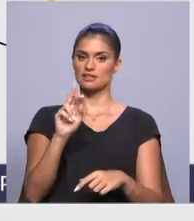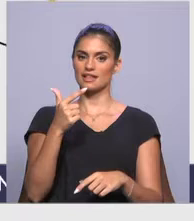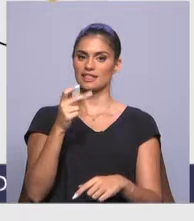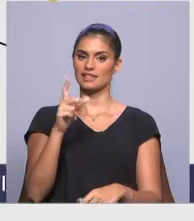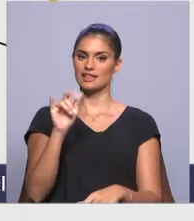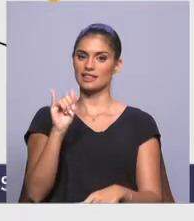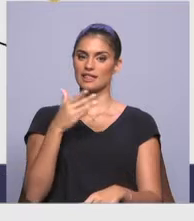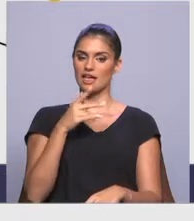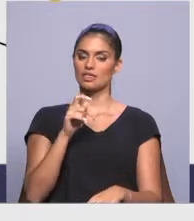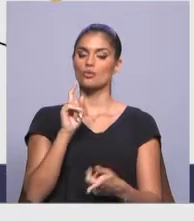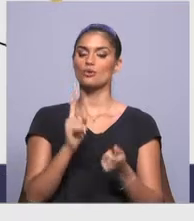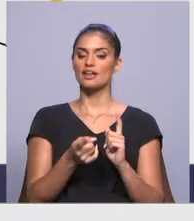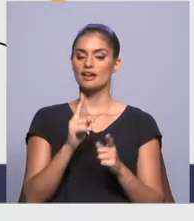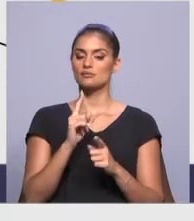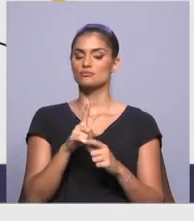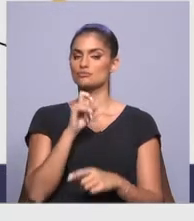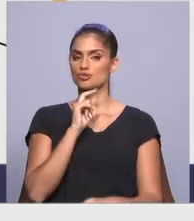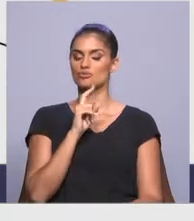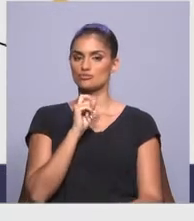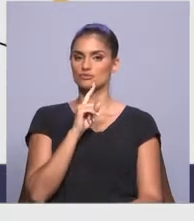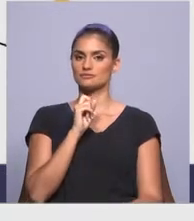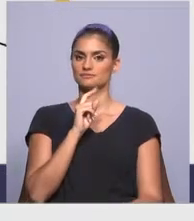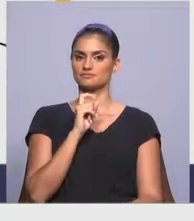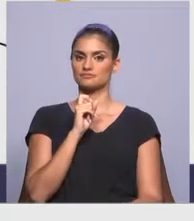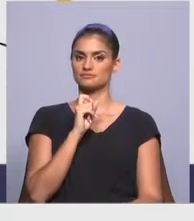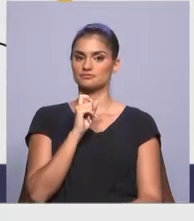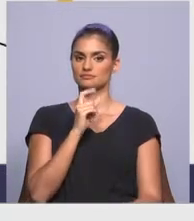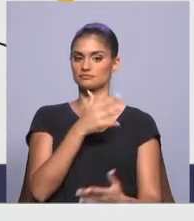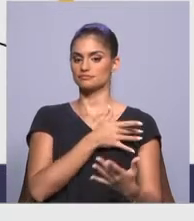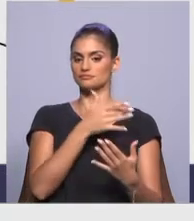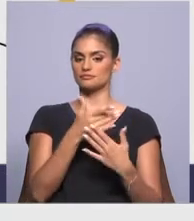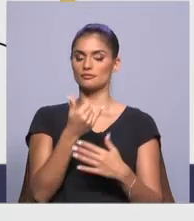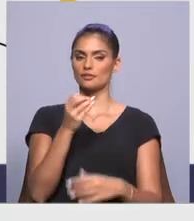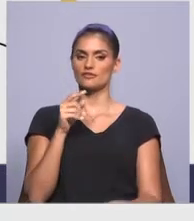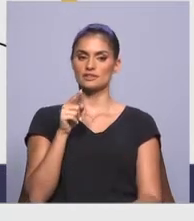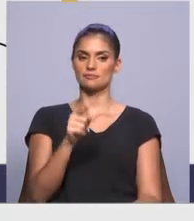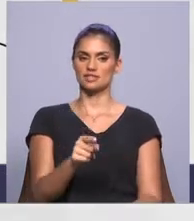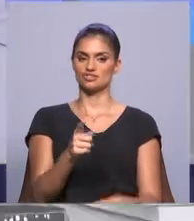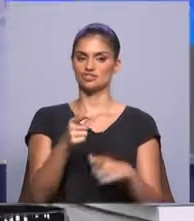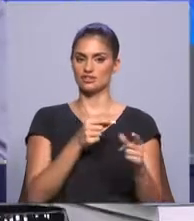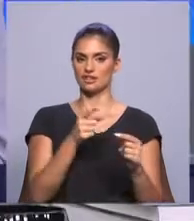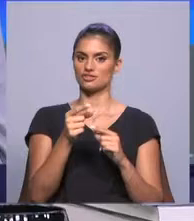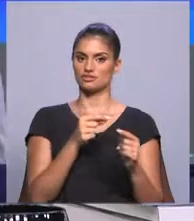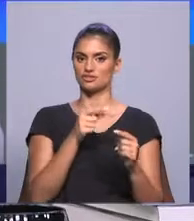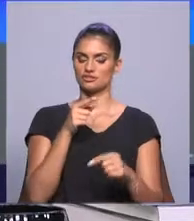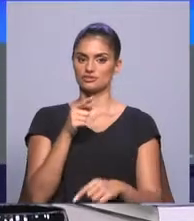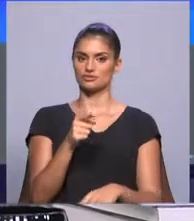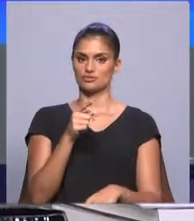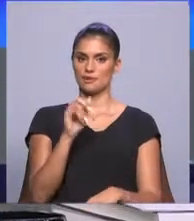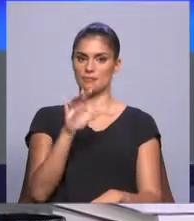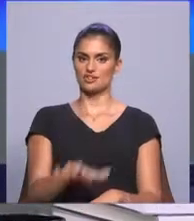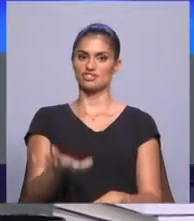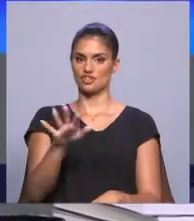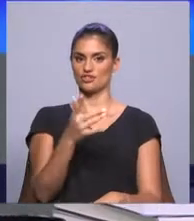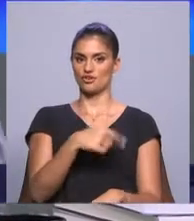que os de longa duração podem suportar, elevar até à imortalidade 20 mil estrelas. Esta é uma ilustração que nós